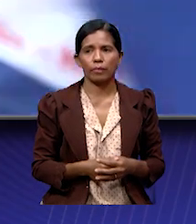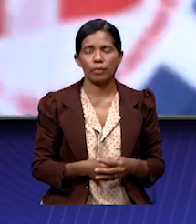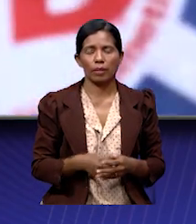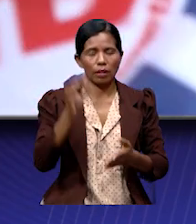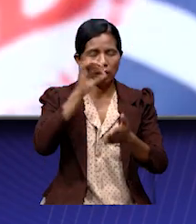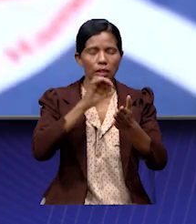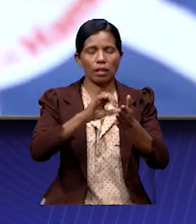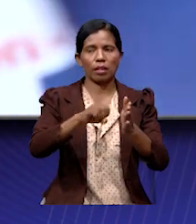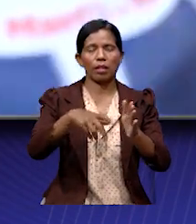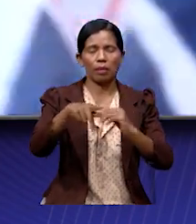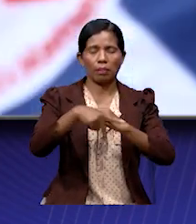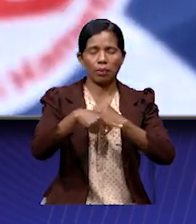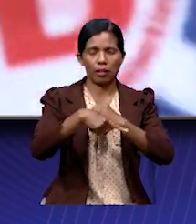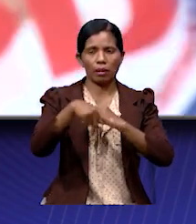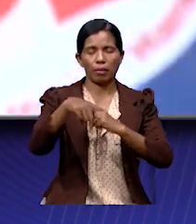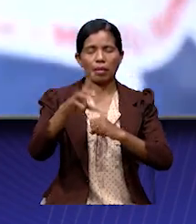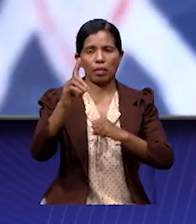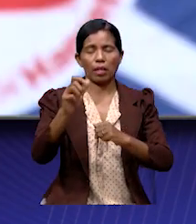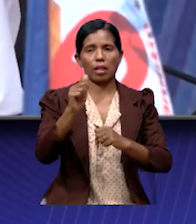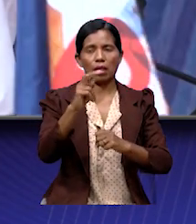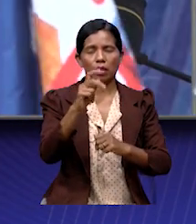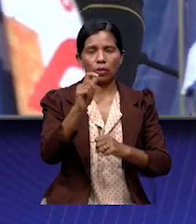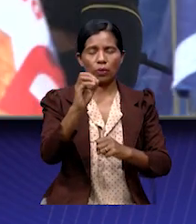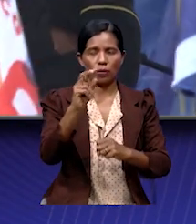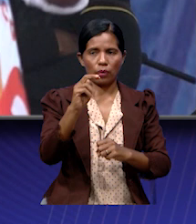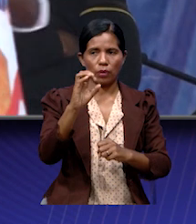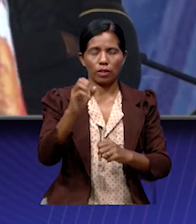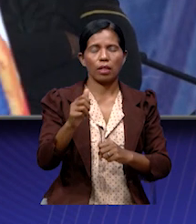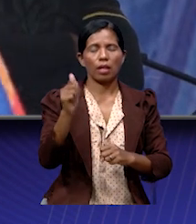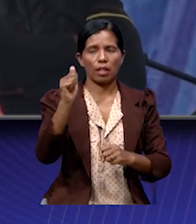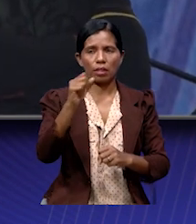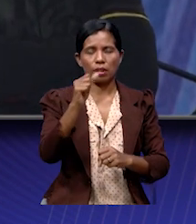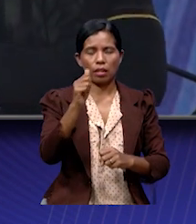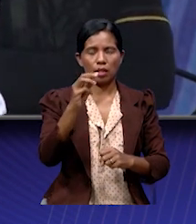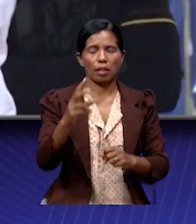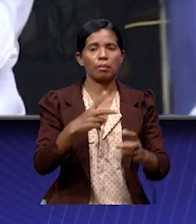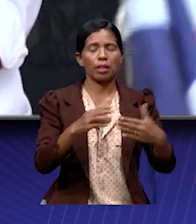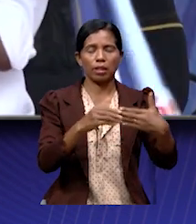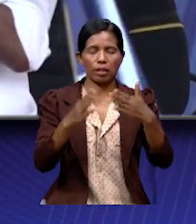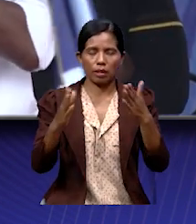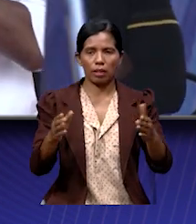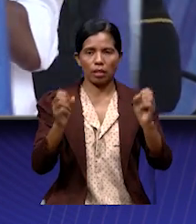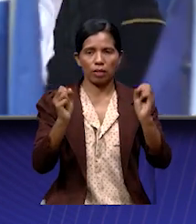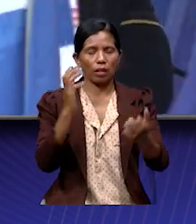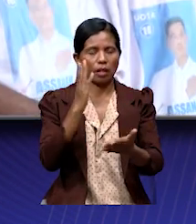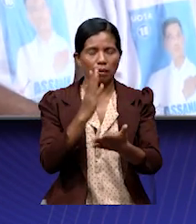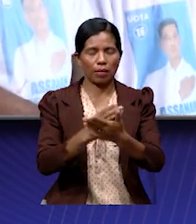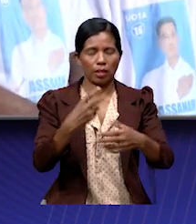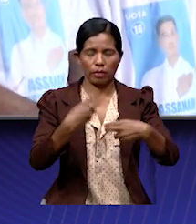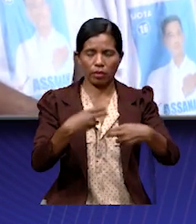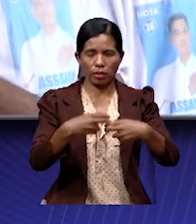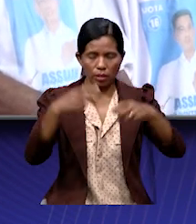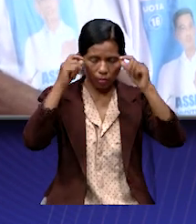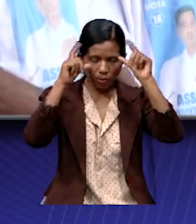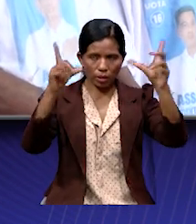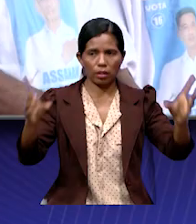Secretário-Geral Partido Democrático Antônio da Conceição Hateten, Hassanami mak figura ida nebe atu bahakotu krisi nebe mak